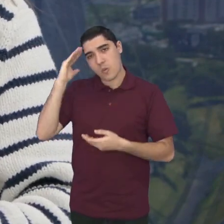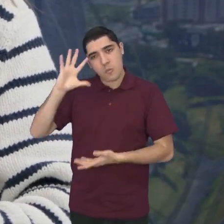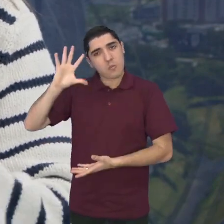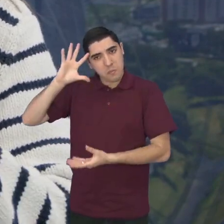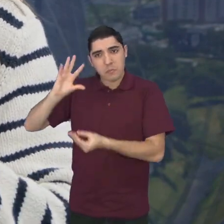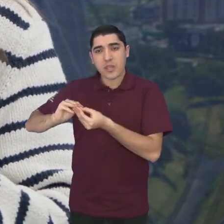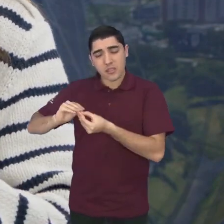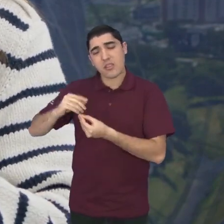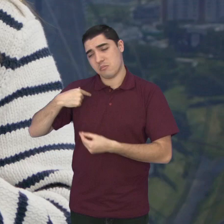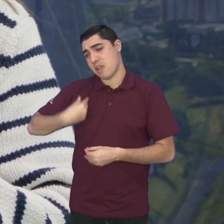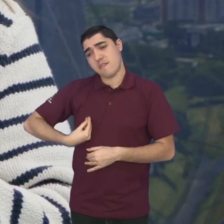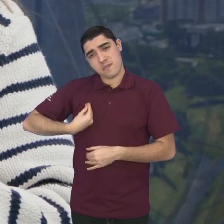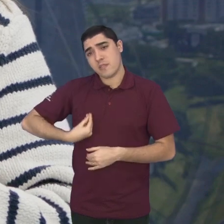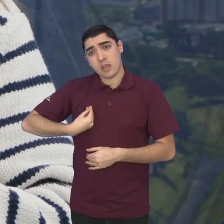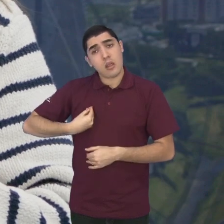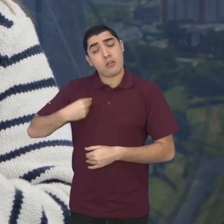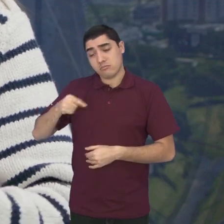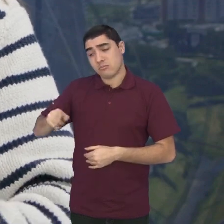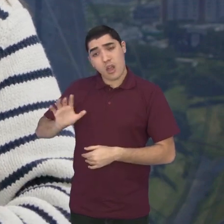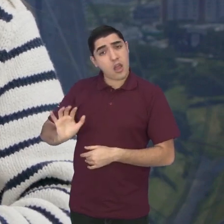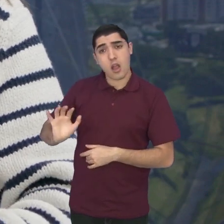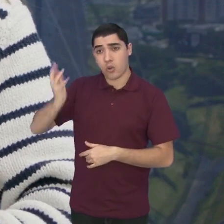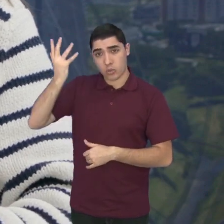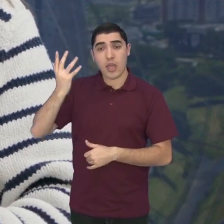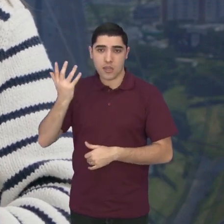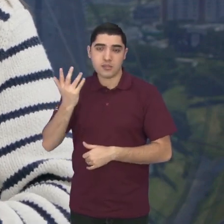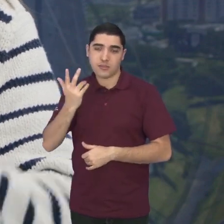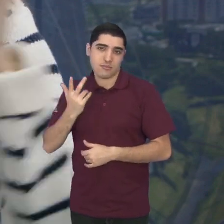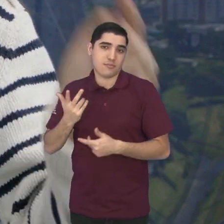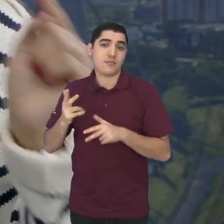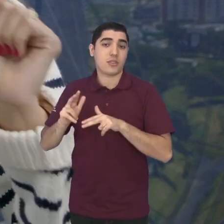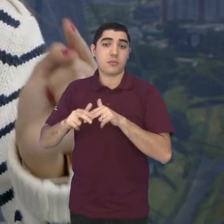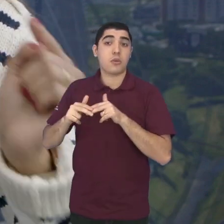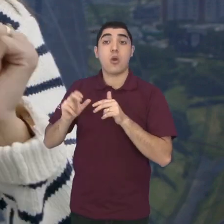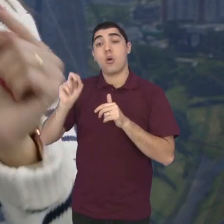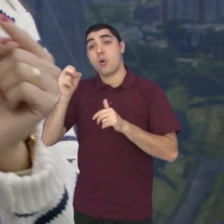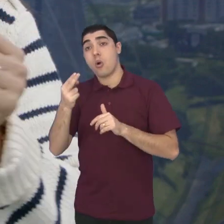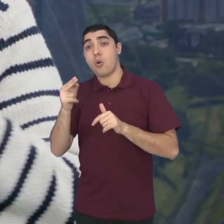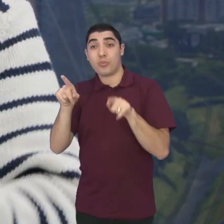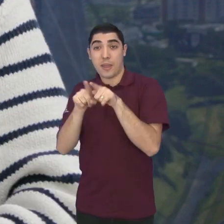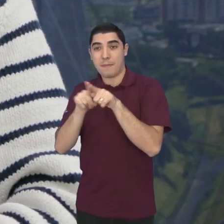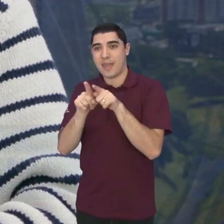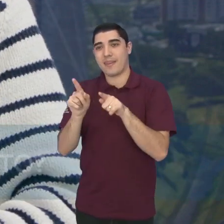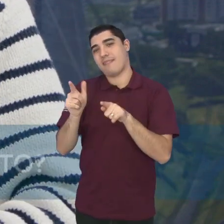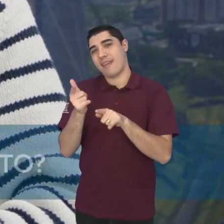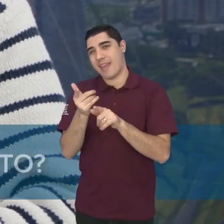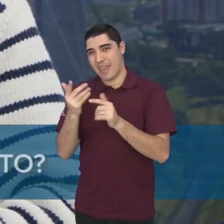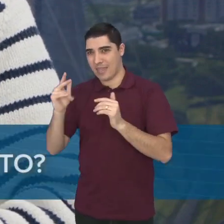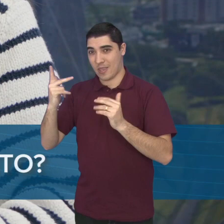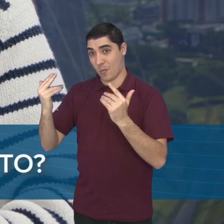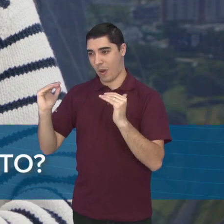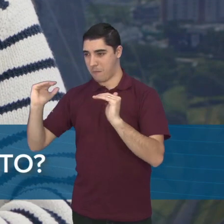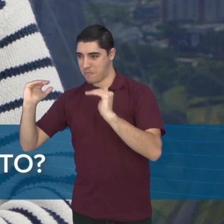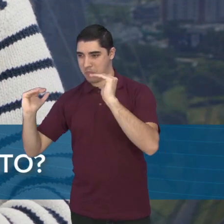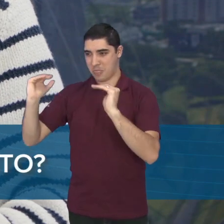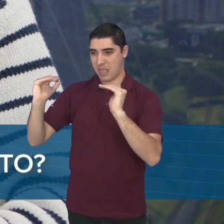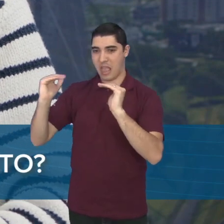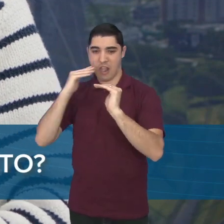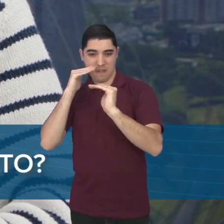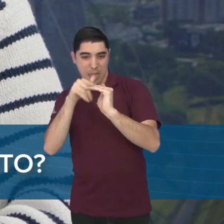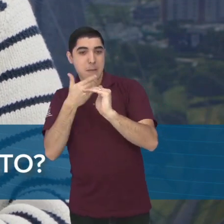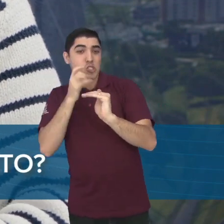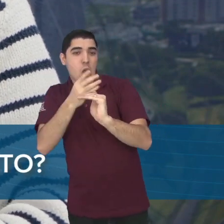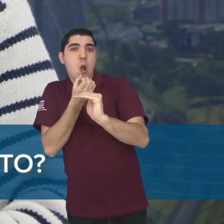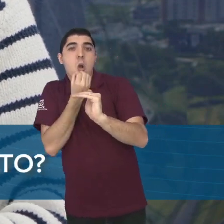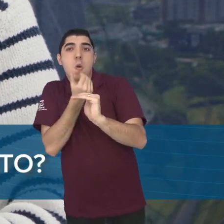pouco mais, para que a gente possa passar por isso de uma maneira mais leve. Porque nenhum dos dois, né, extremos, como eu disse, são, né, os ideais. Então, acho que